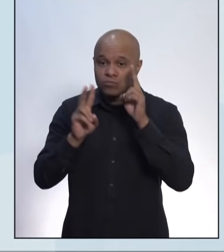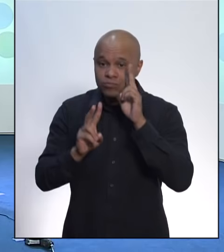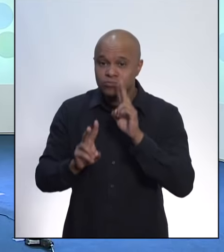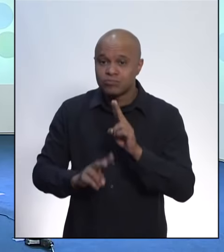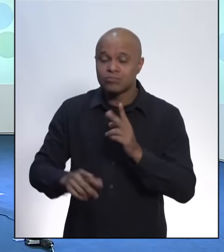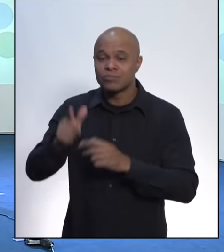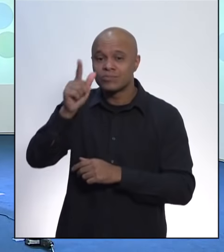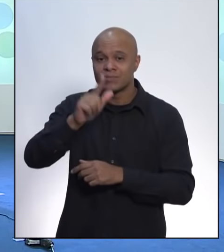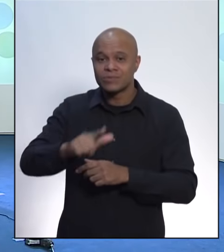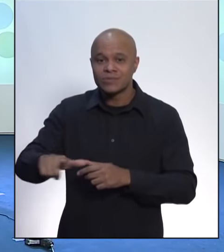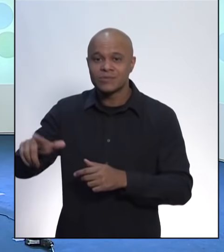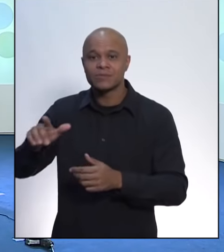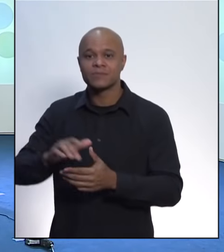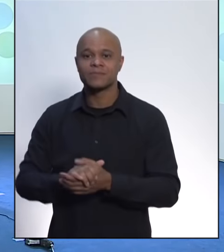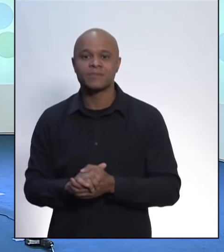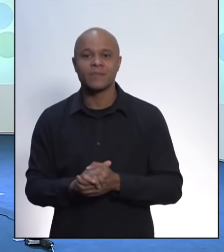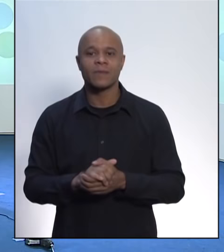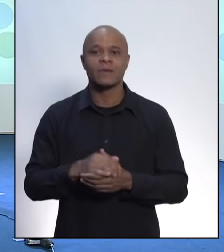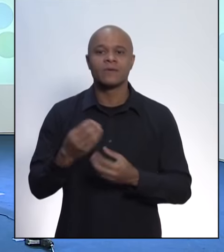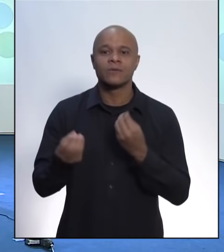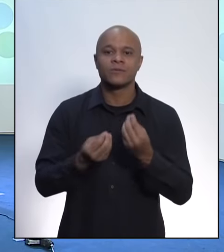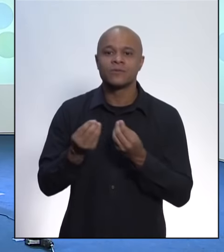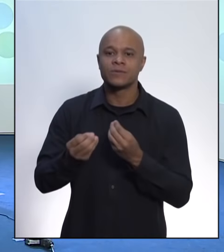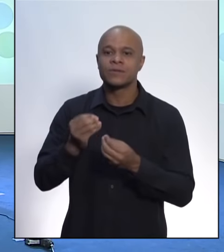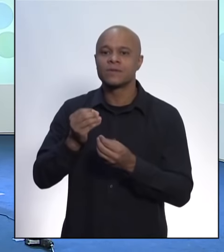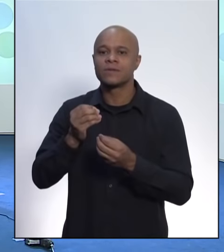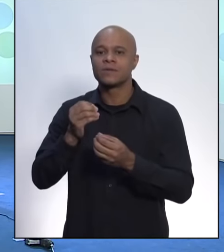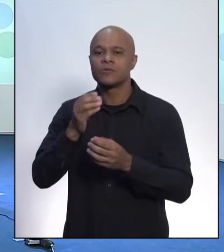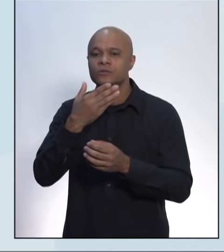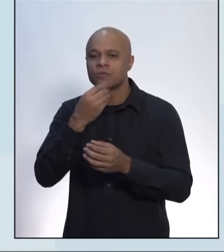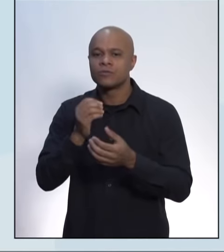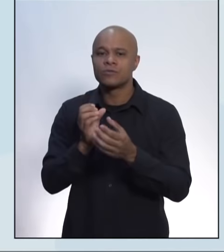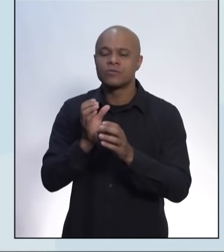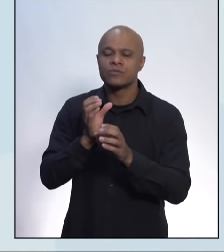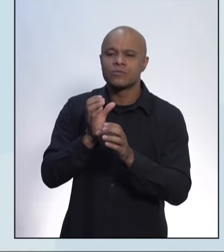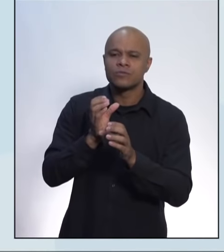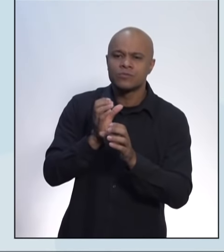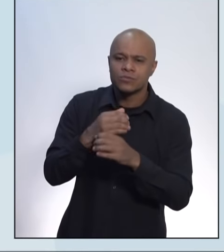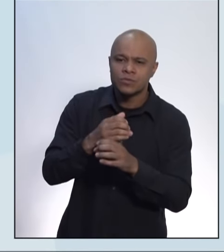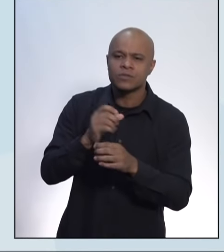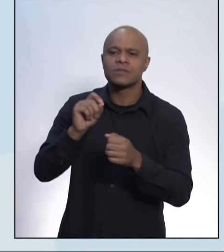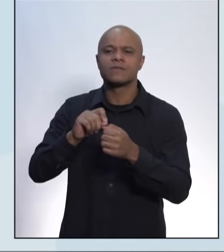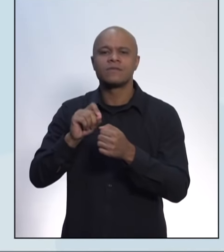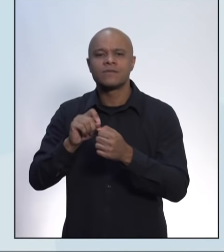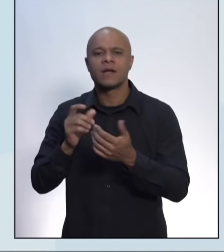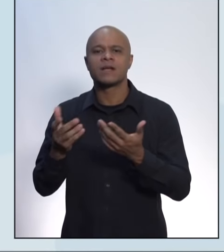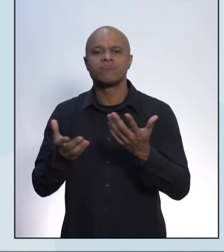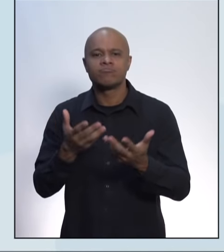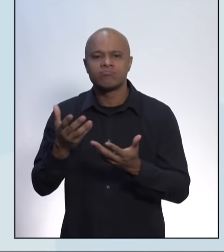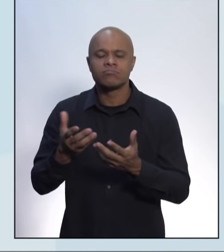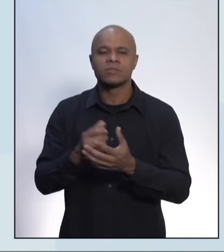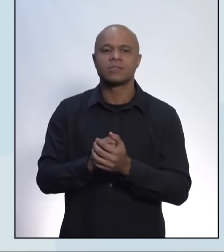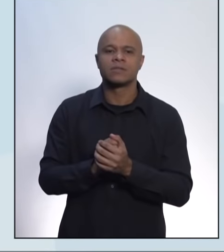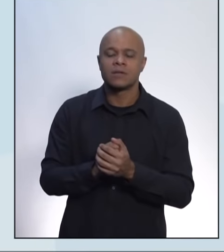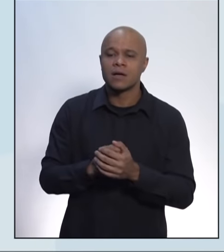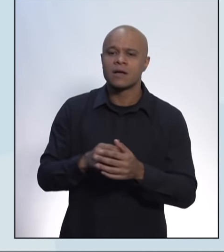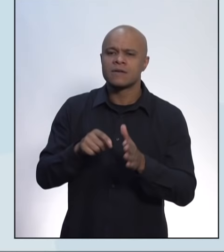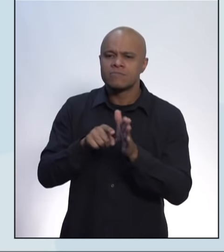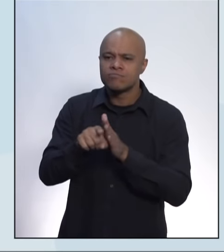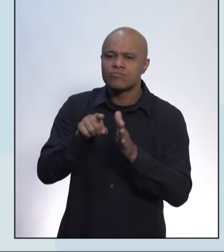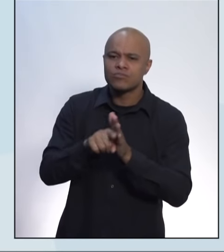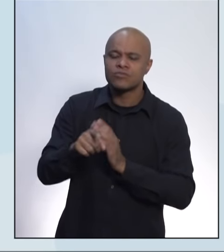o adeus a em tecido o que que é um cientista faz i tried to learn how the world works